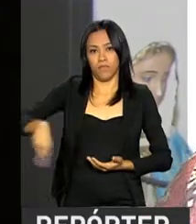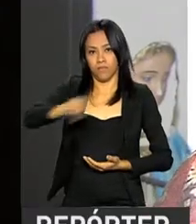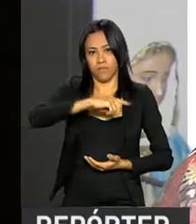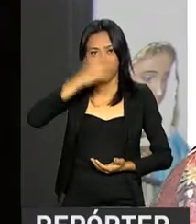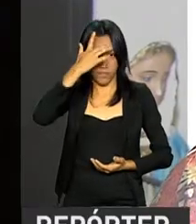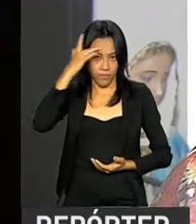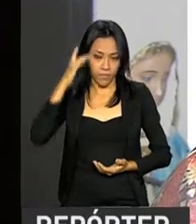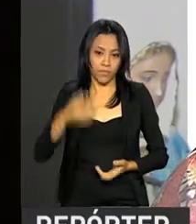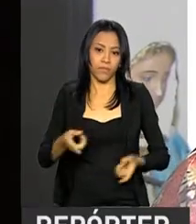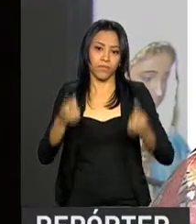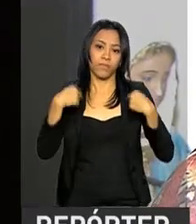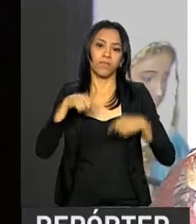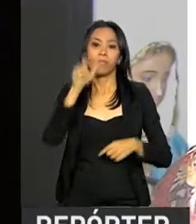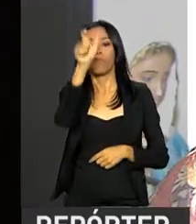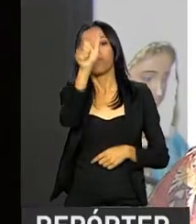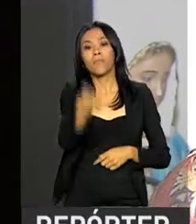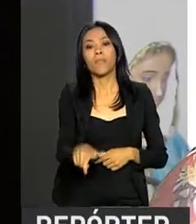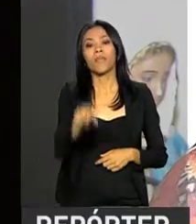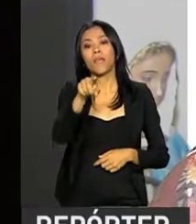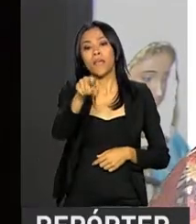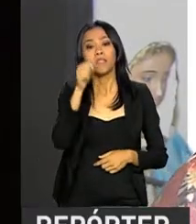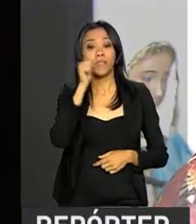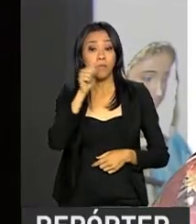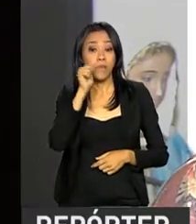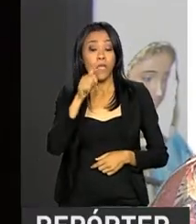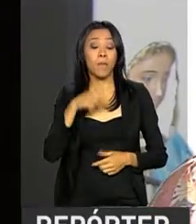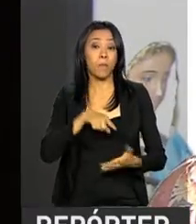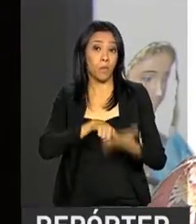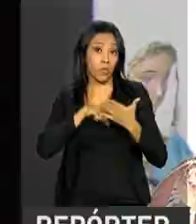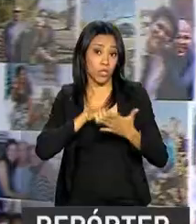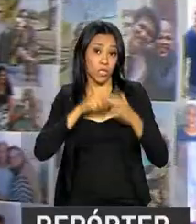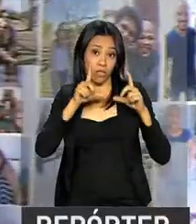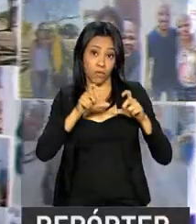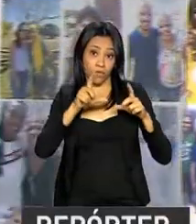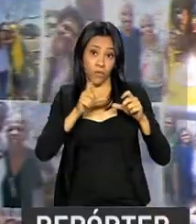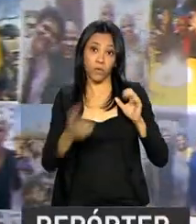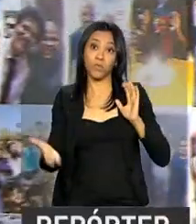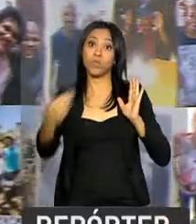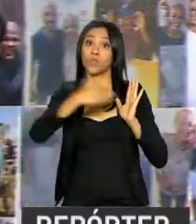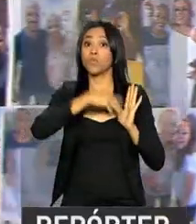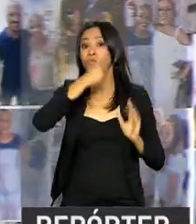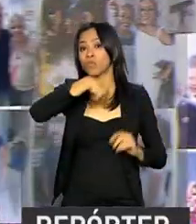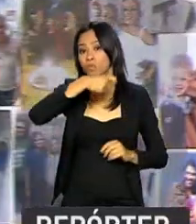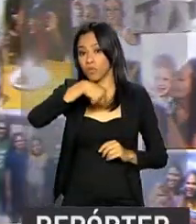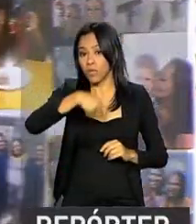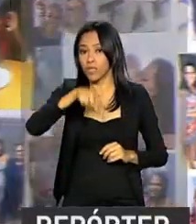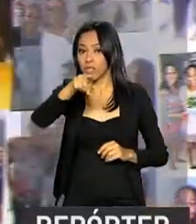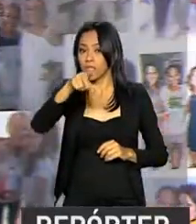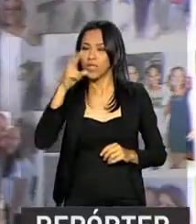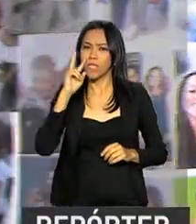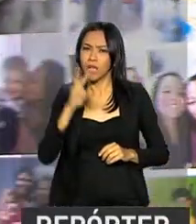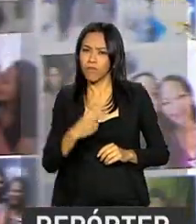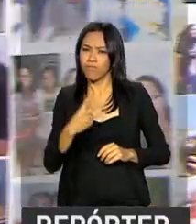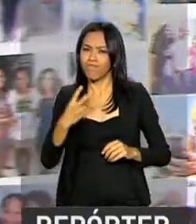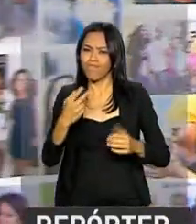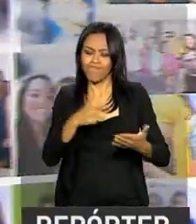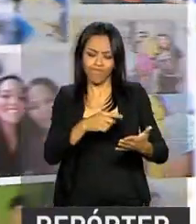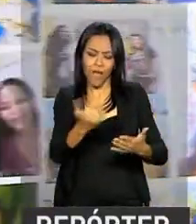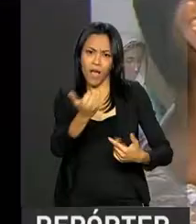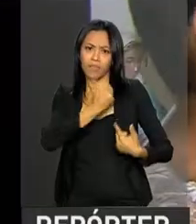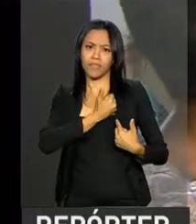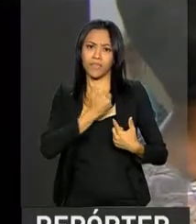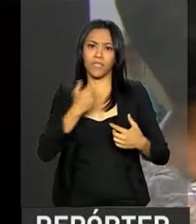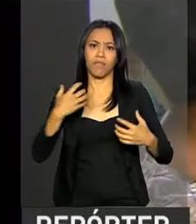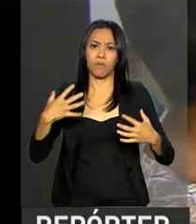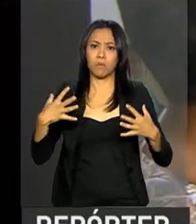grande e tem na parede da sala as fotos dos últimos dez meses desde que recebeu a notícia de que estava com câncer de mama